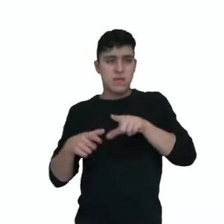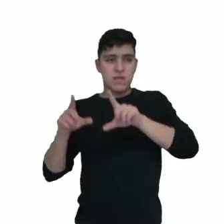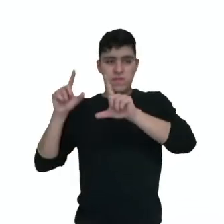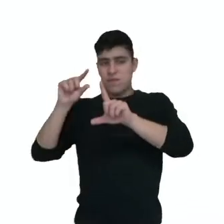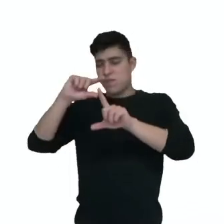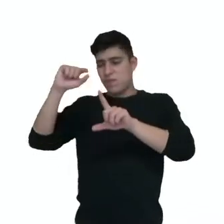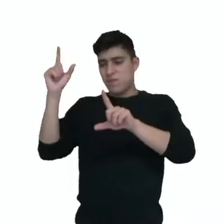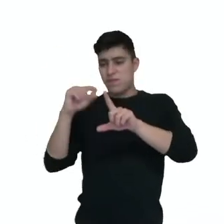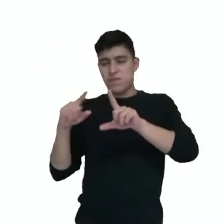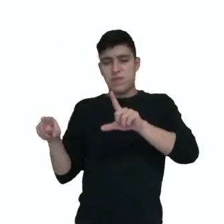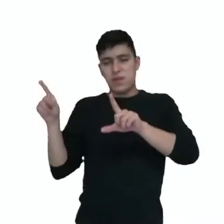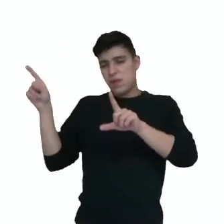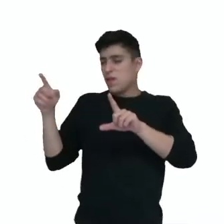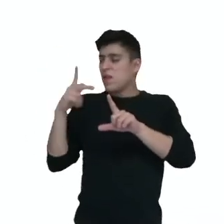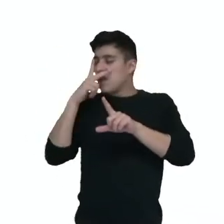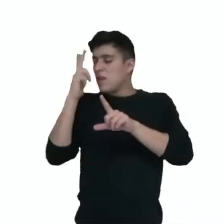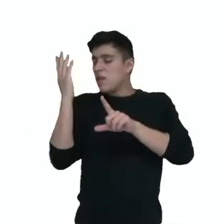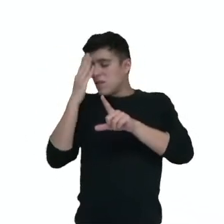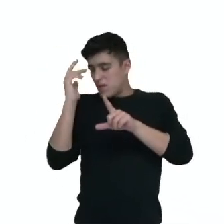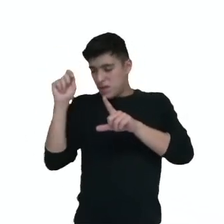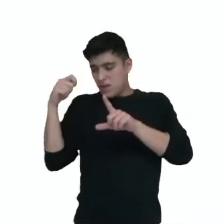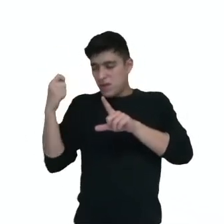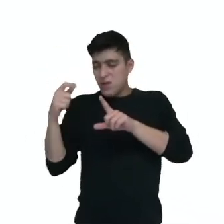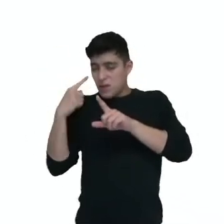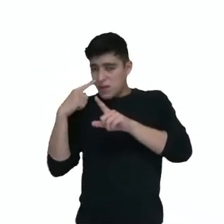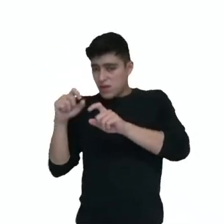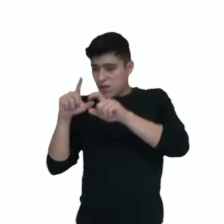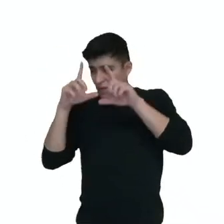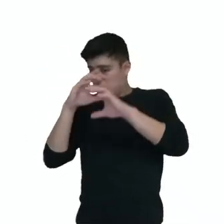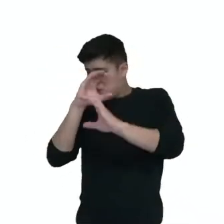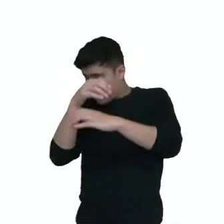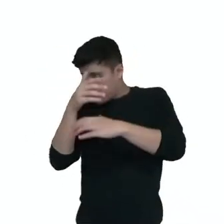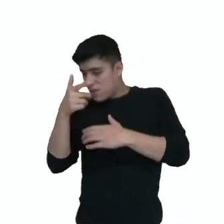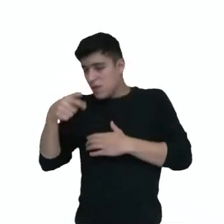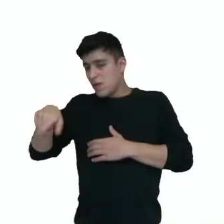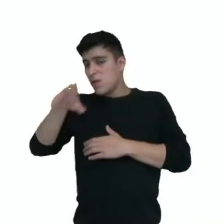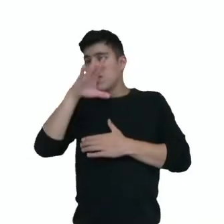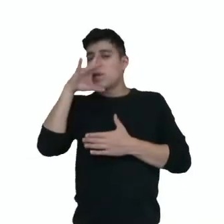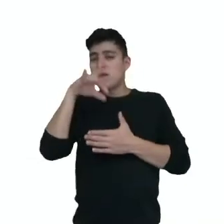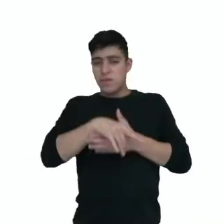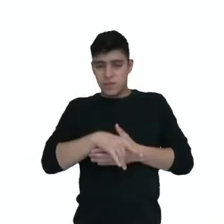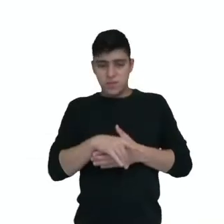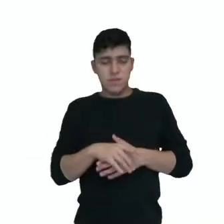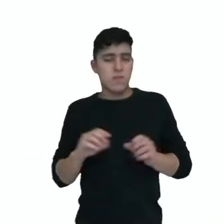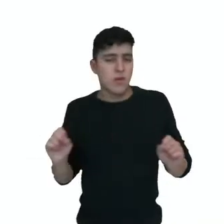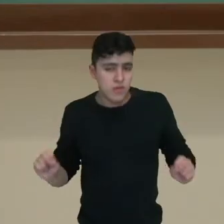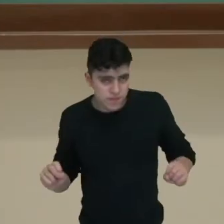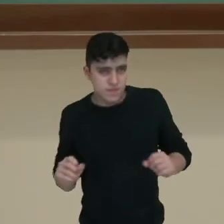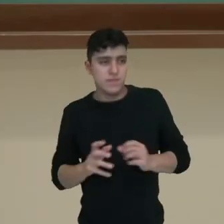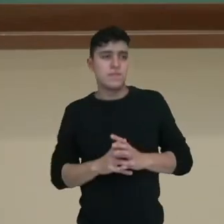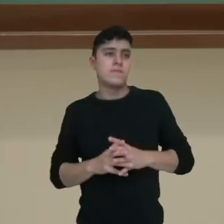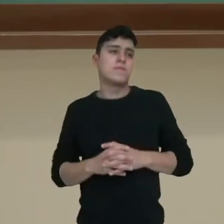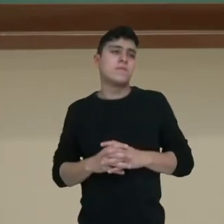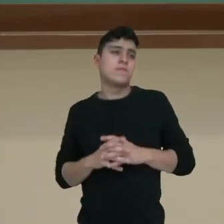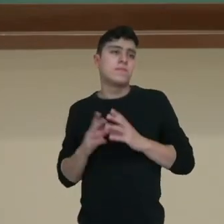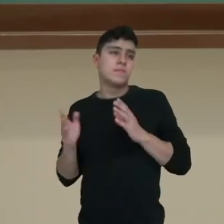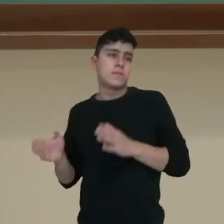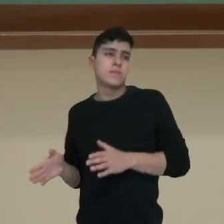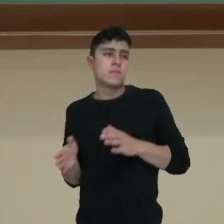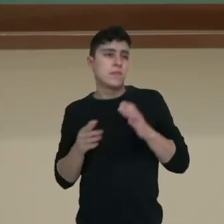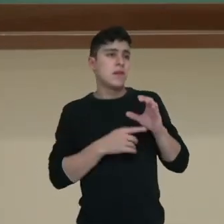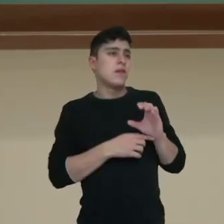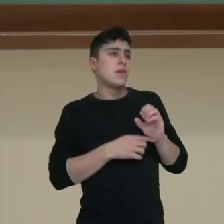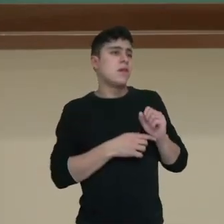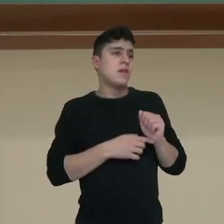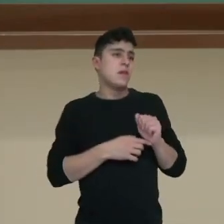esses aqui, quase não dá para ver, mas é a visão do microscópio, tá? Aquele que causa a toxoplasmose, tá?